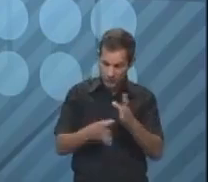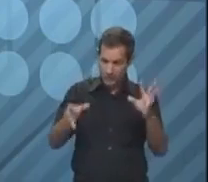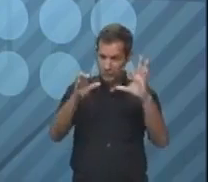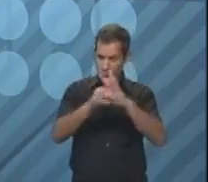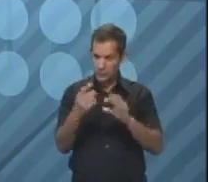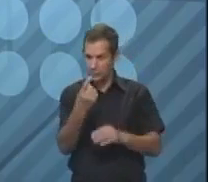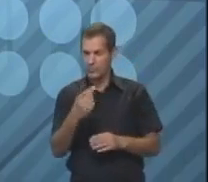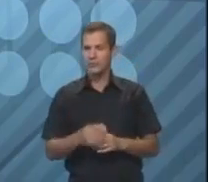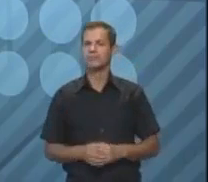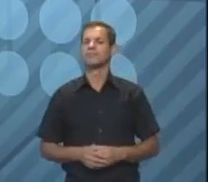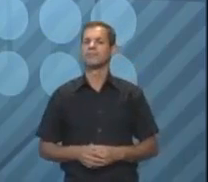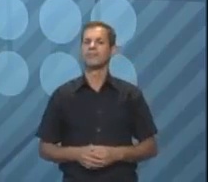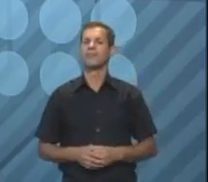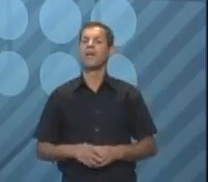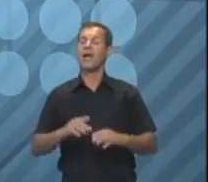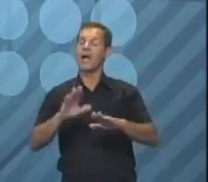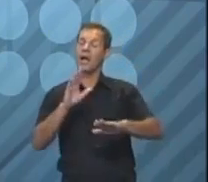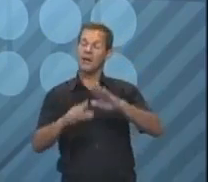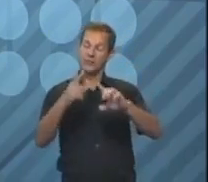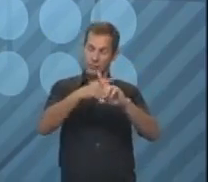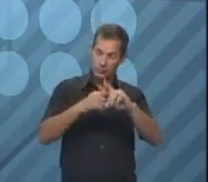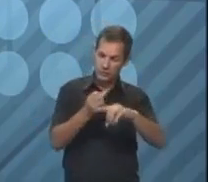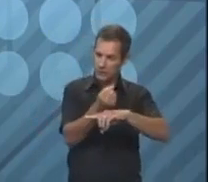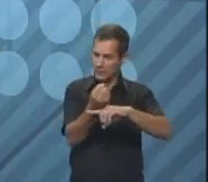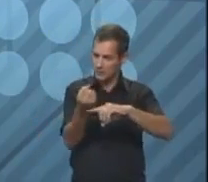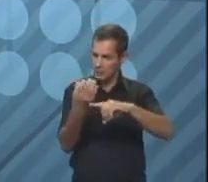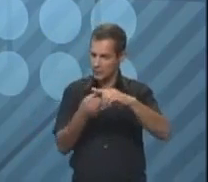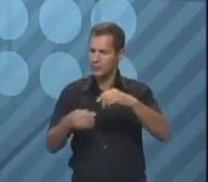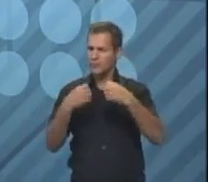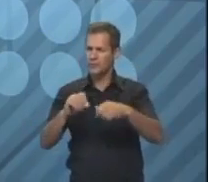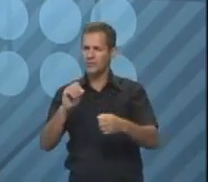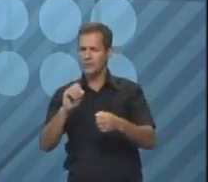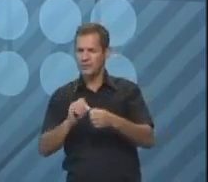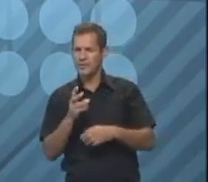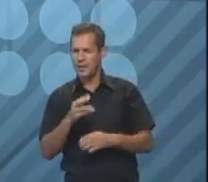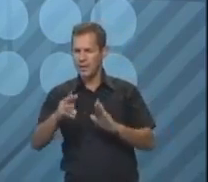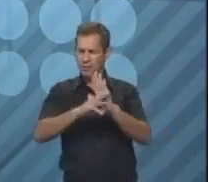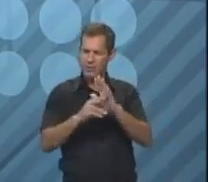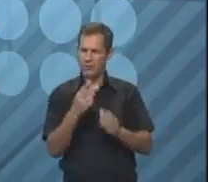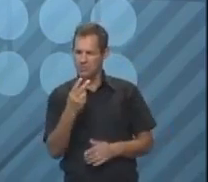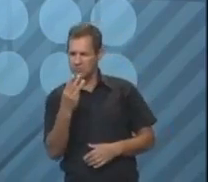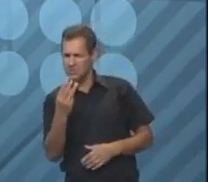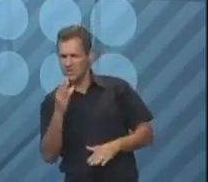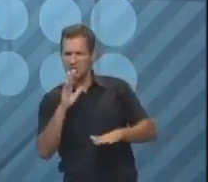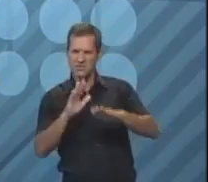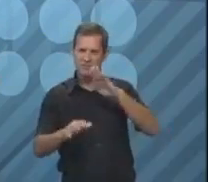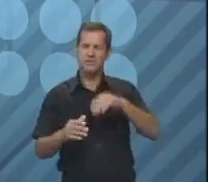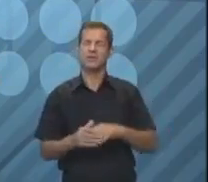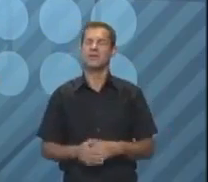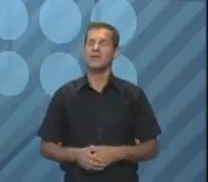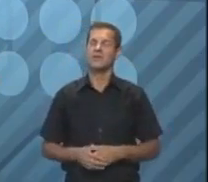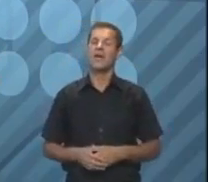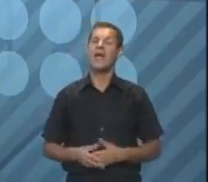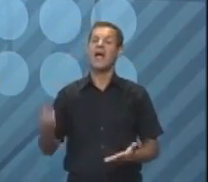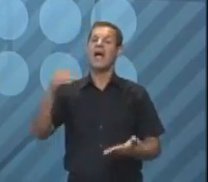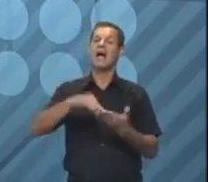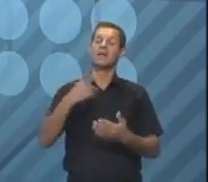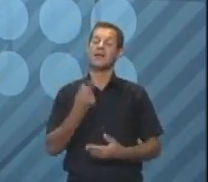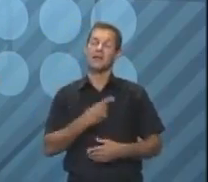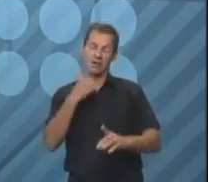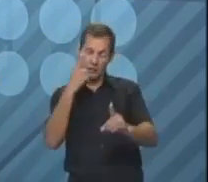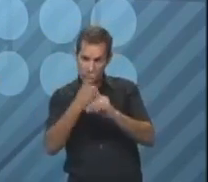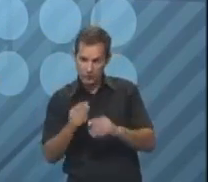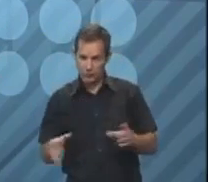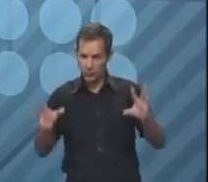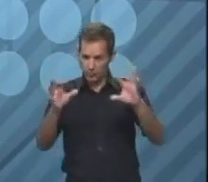partes uma vez só? Não. Dependendo do tipo da função, é necessário que a gente aplique esse método 2, 3 vezes, né? Até que a gente chegue